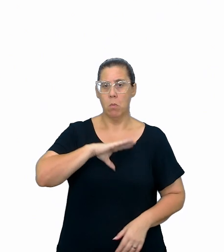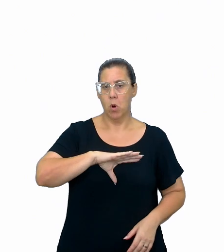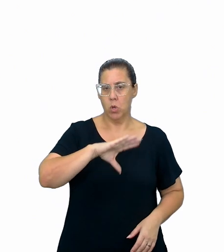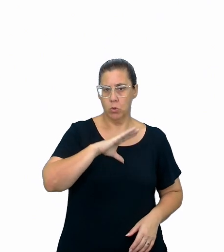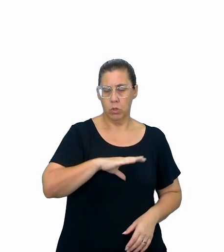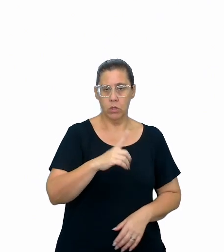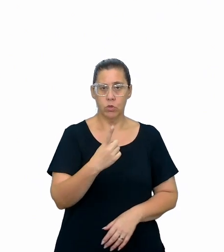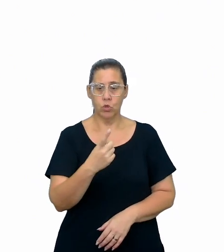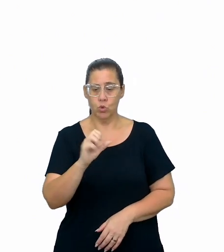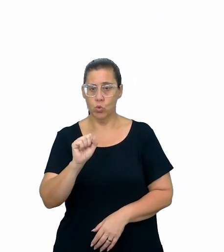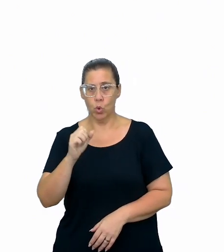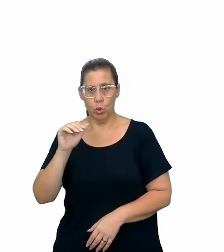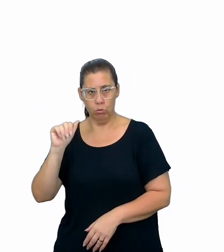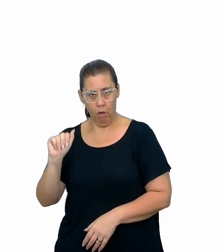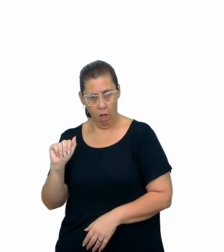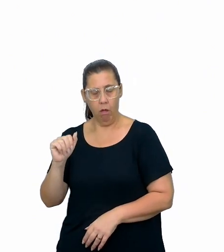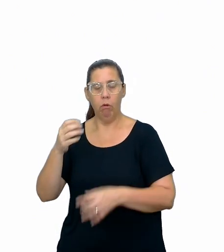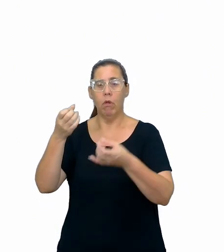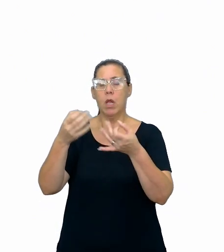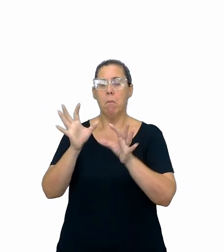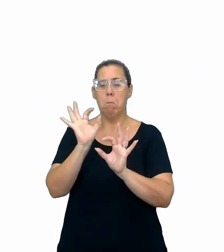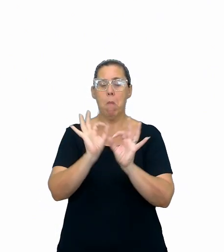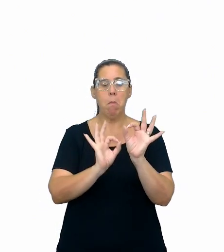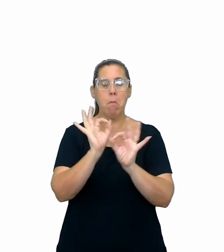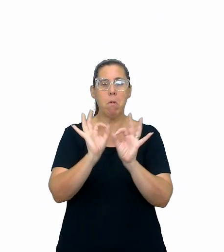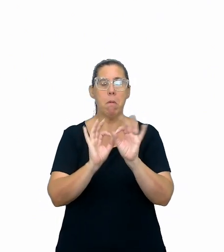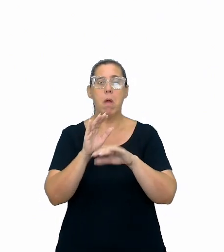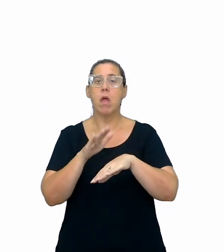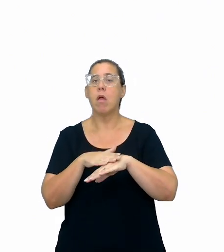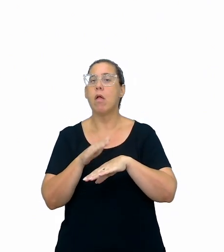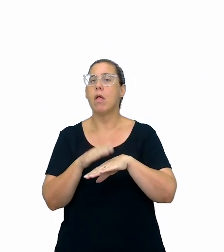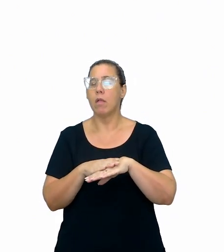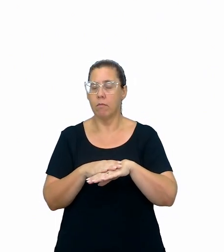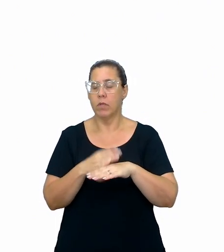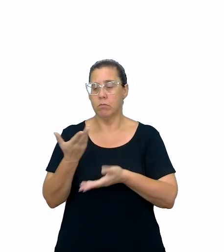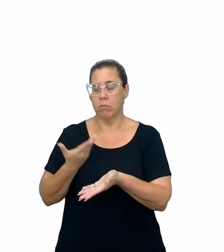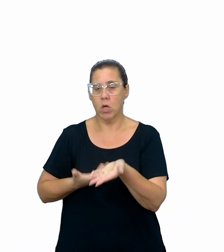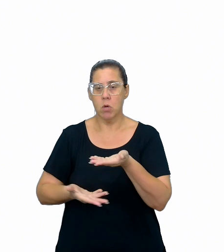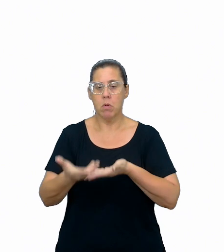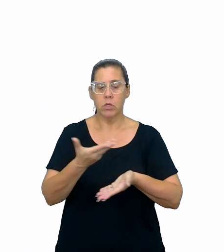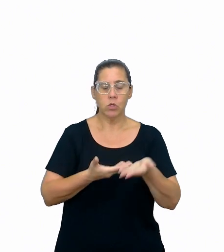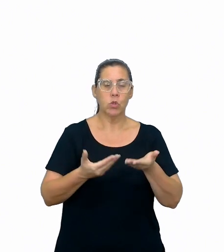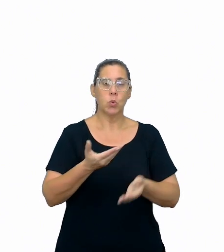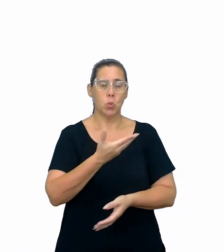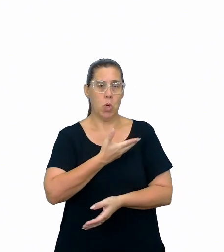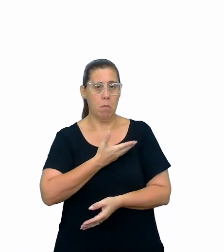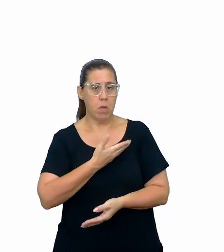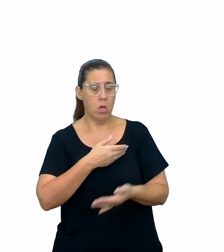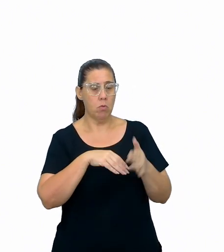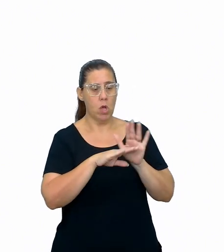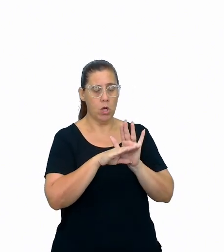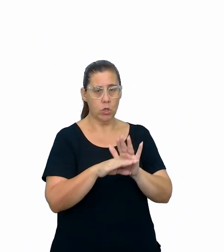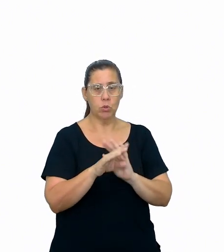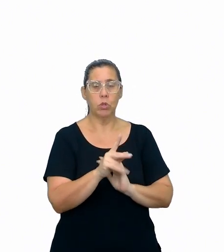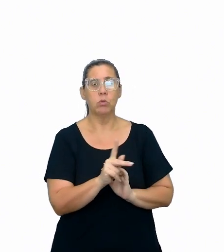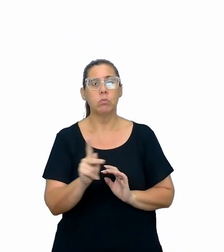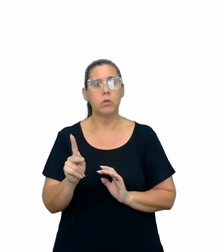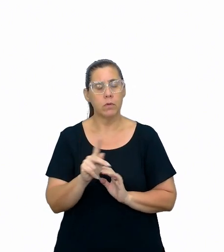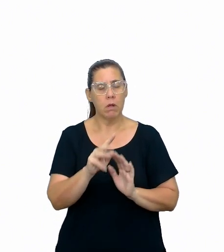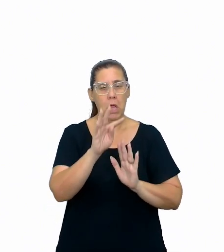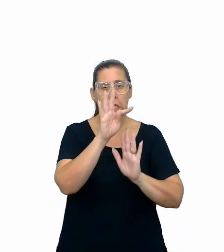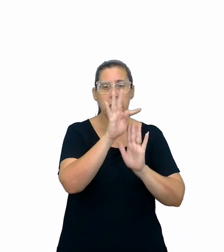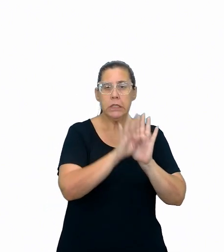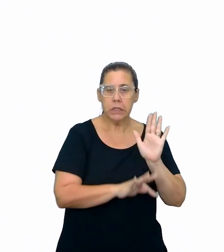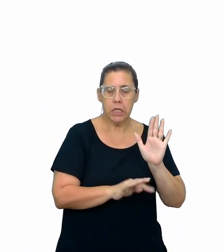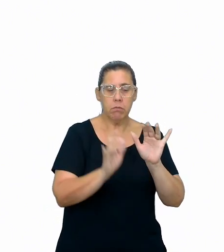portuguesa 18A diz planejar e produzir, em colaboração com colegas e com a ajuda do professor,